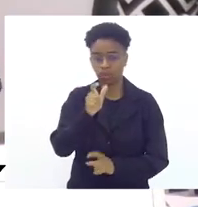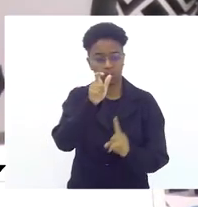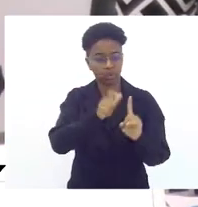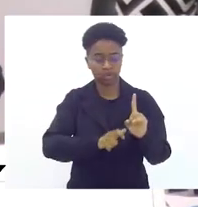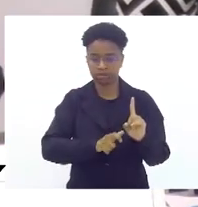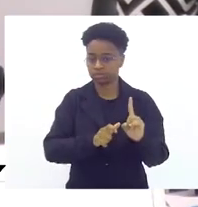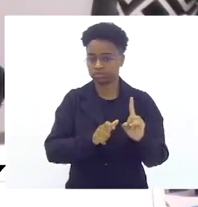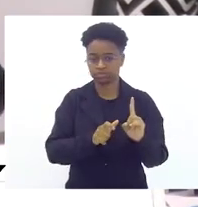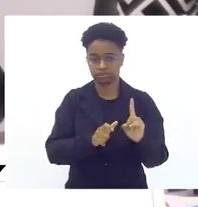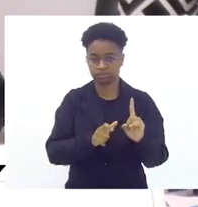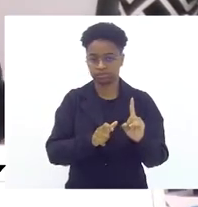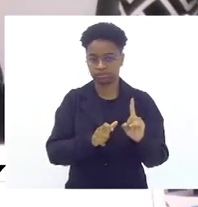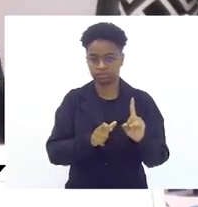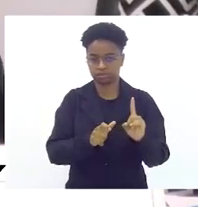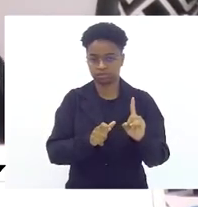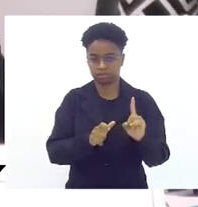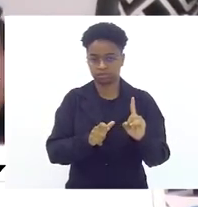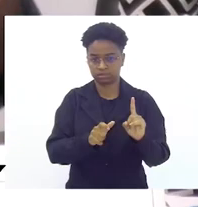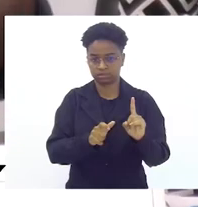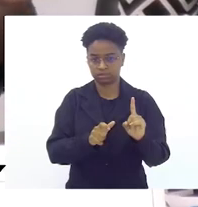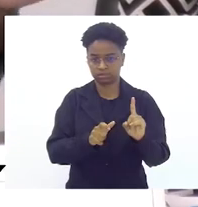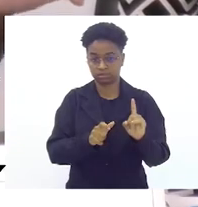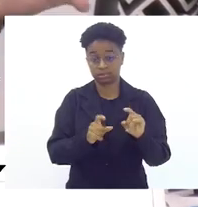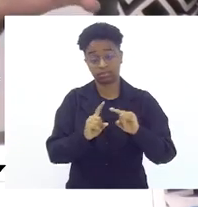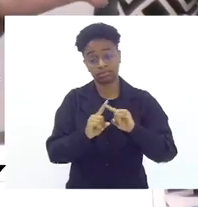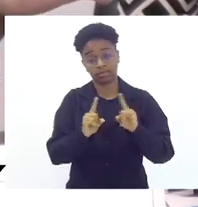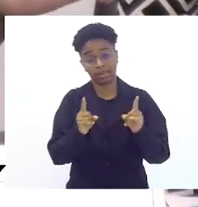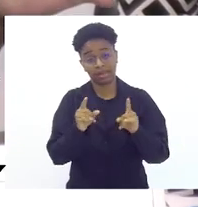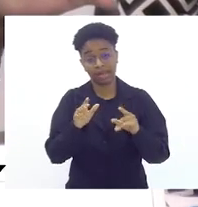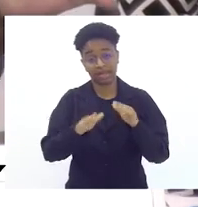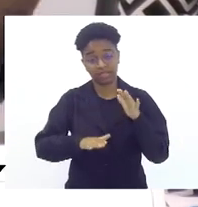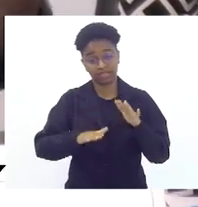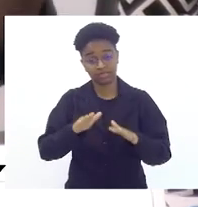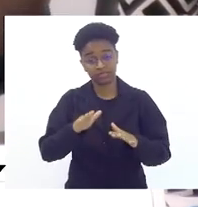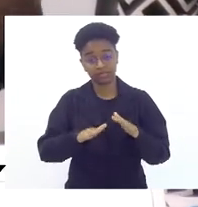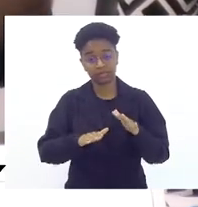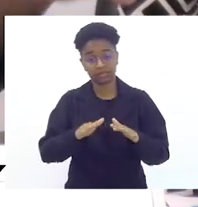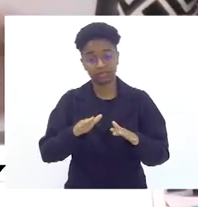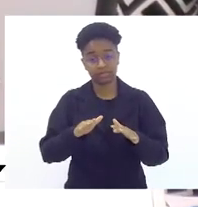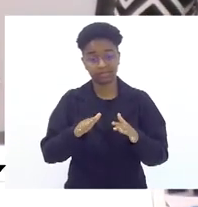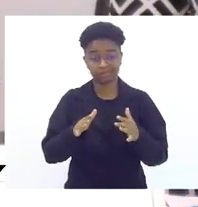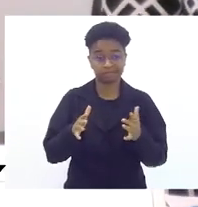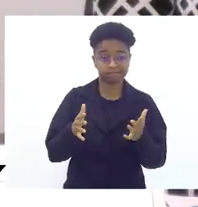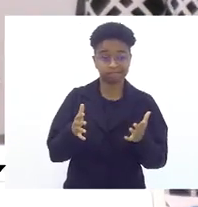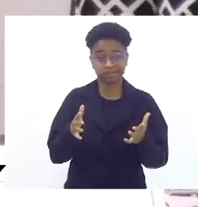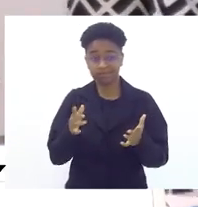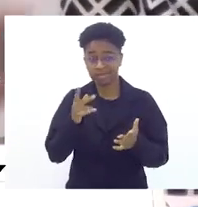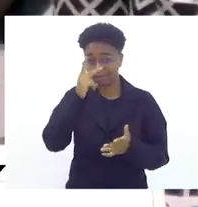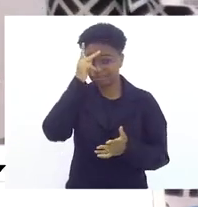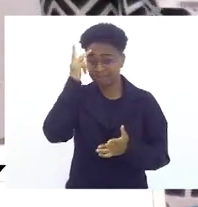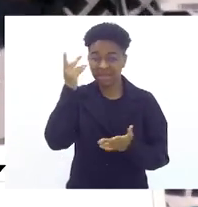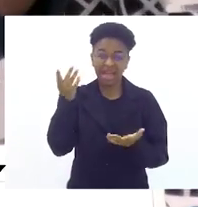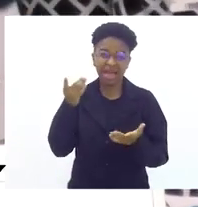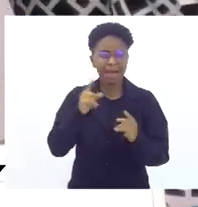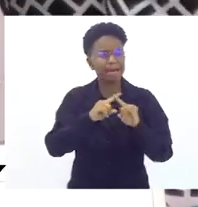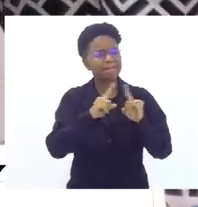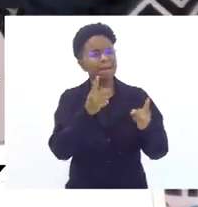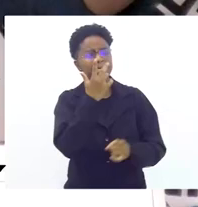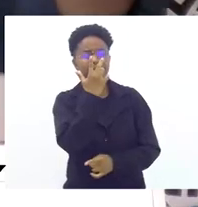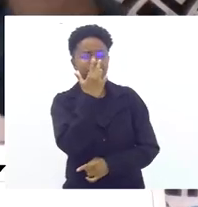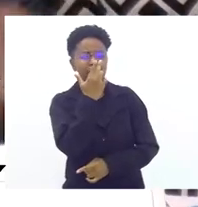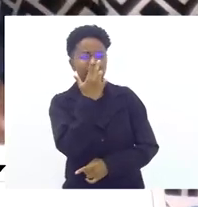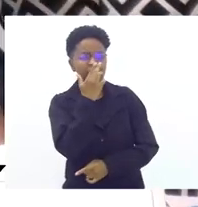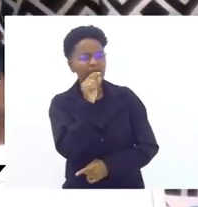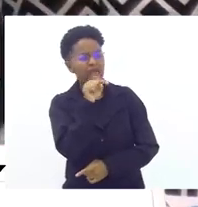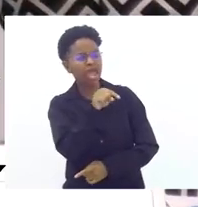pessoa e às vezes meio que sem graça as pessoas falam o seguinte Mas você parece